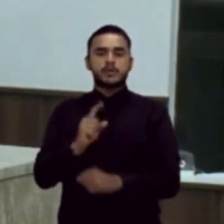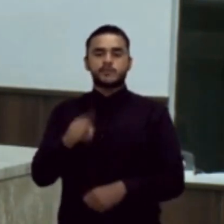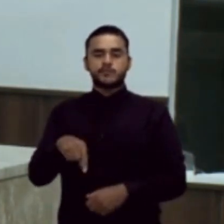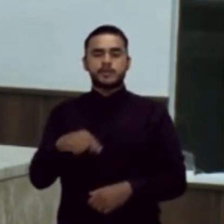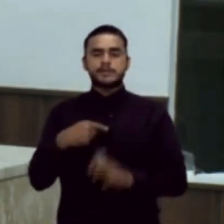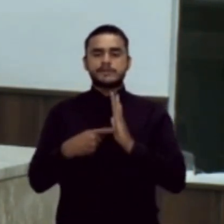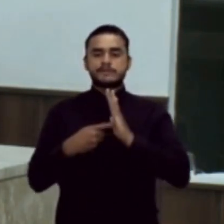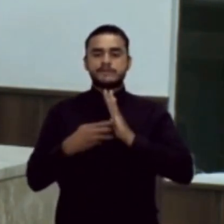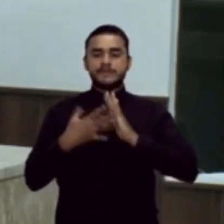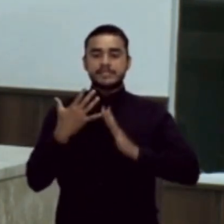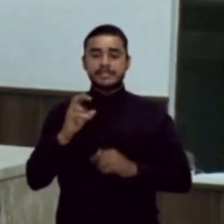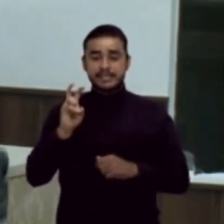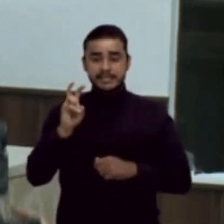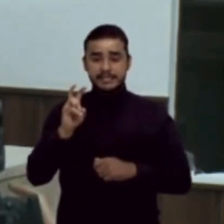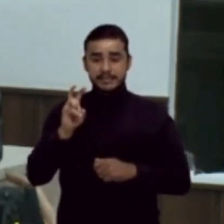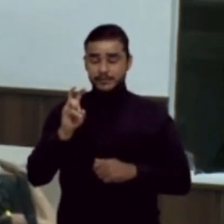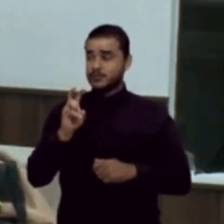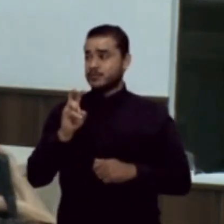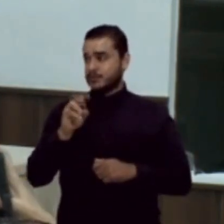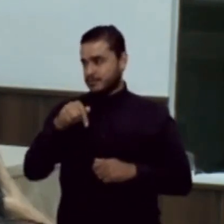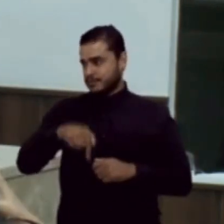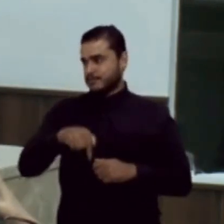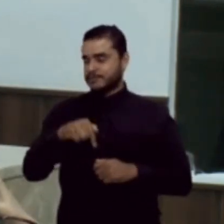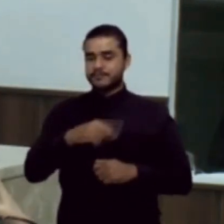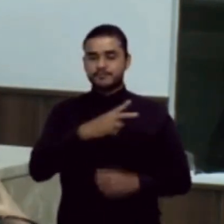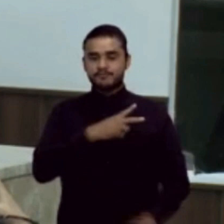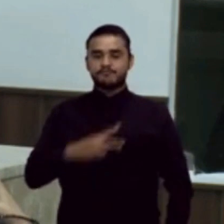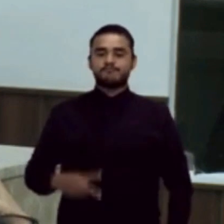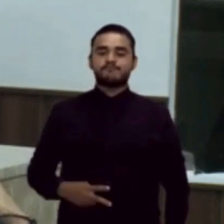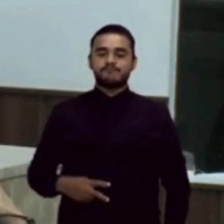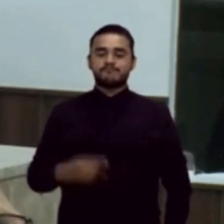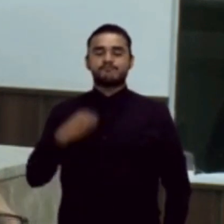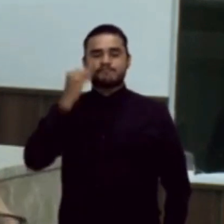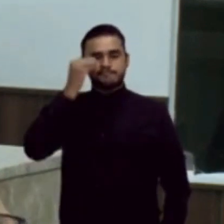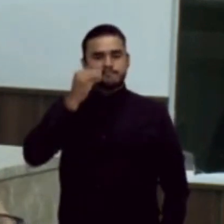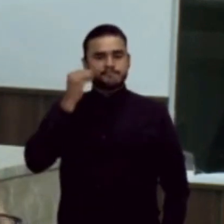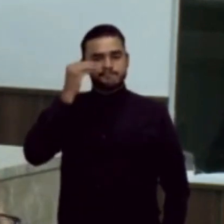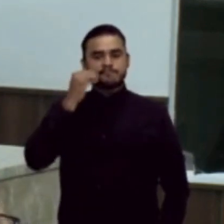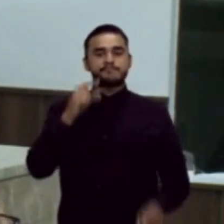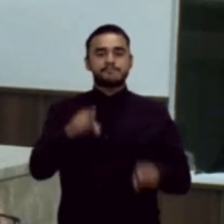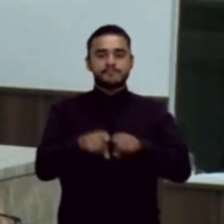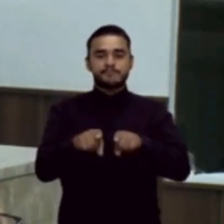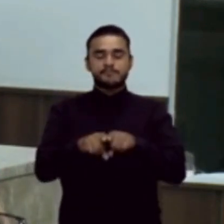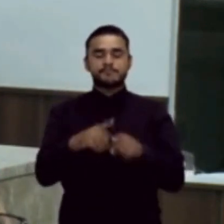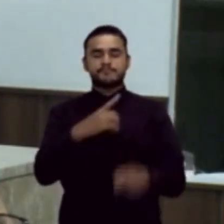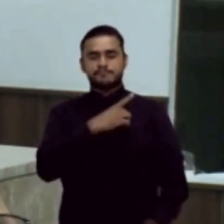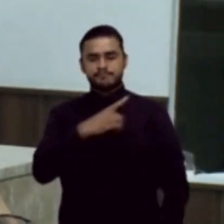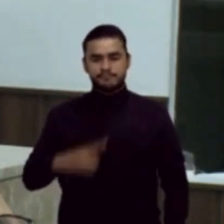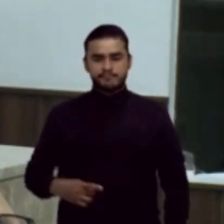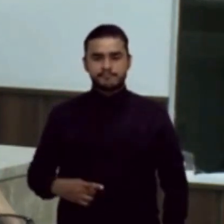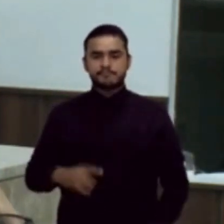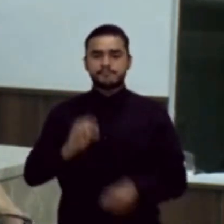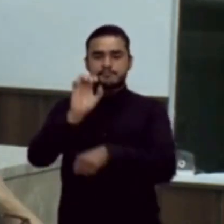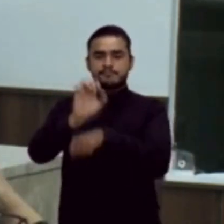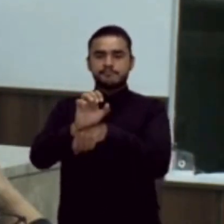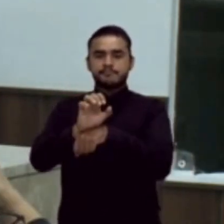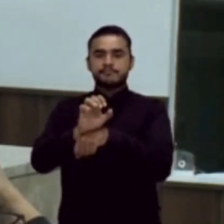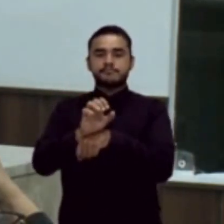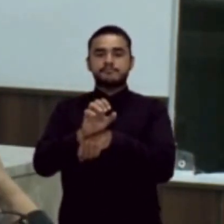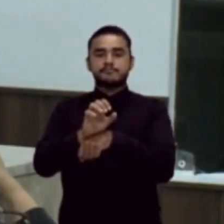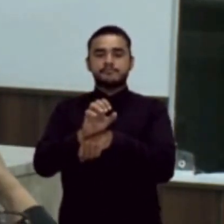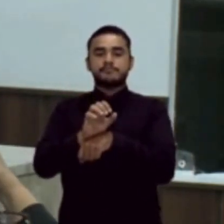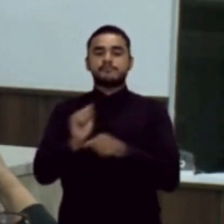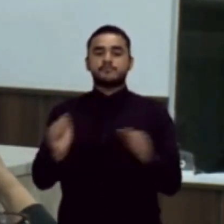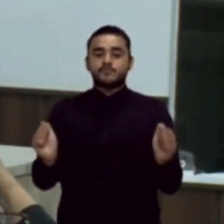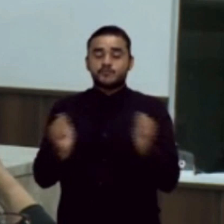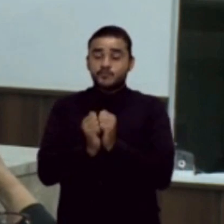vereador de Fortaleza e ainda tendo a oportunidade de assumir o mandato de deputado estadual no início do governo do governador